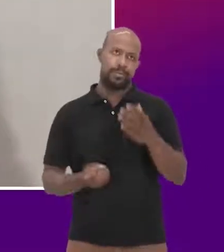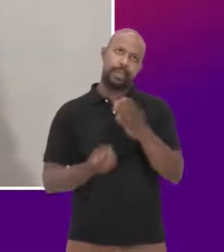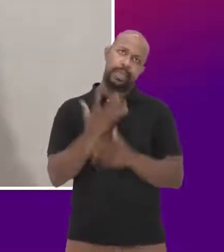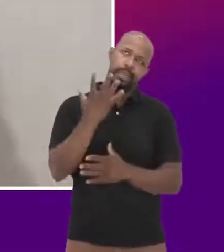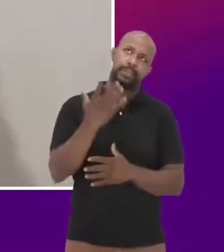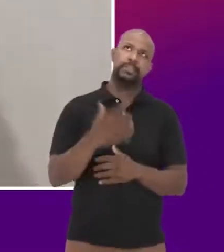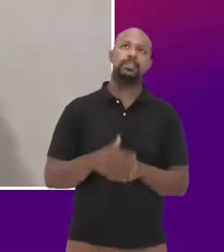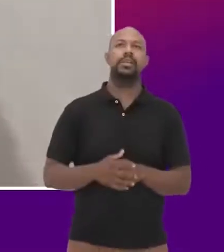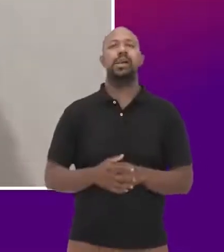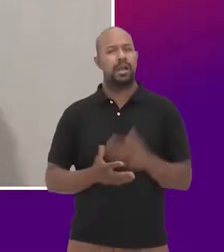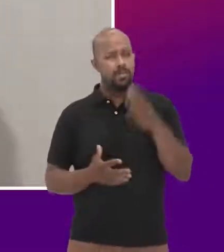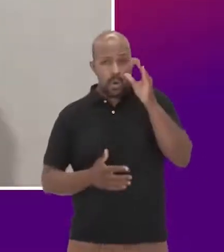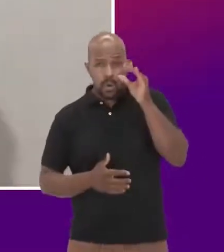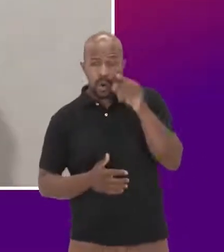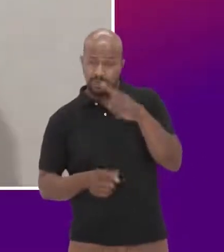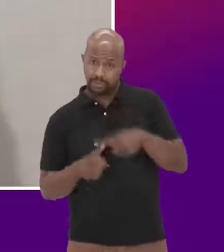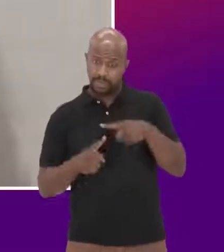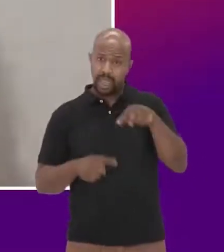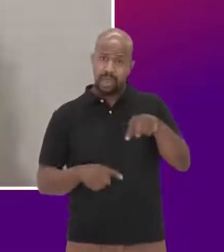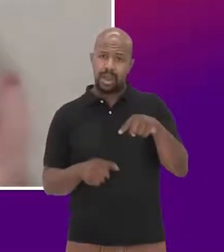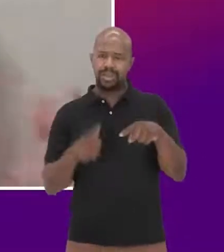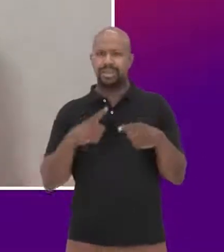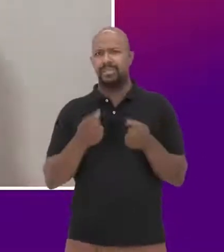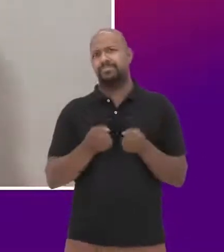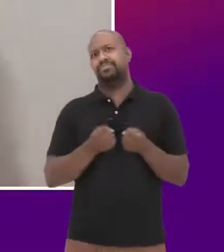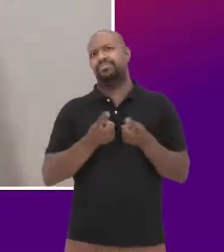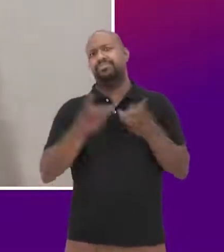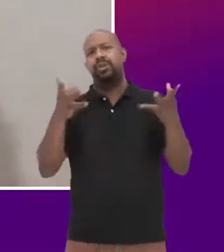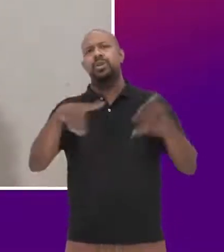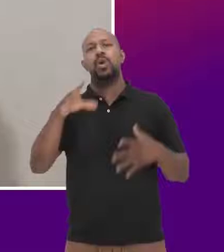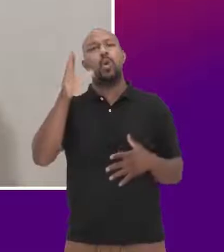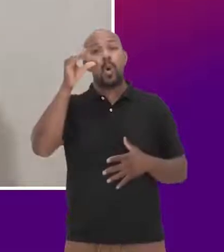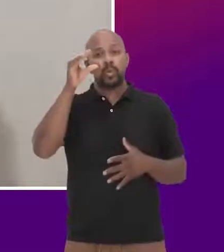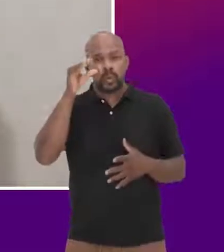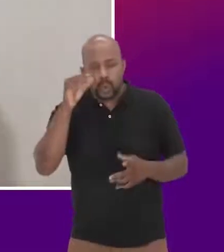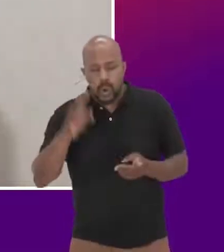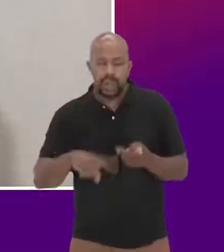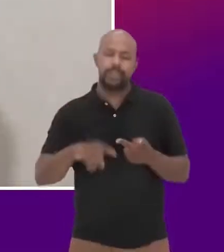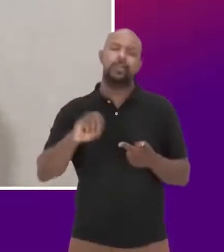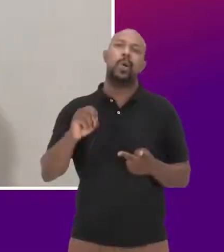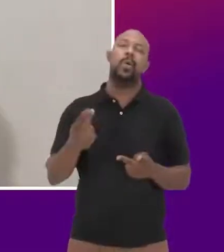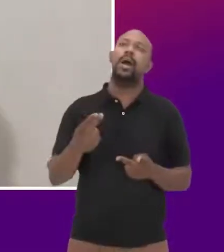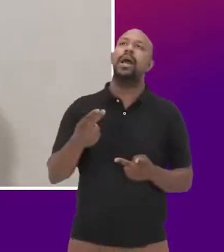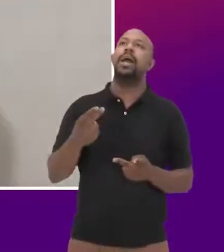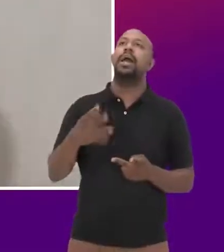cria-se, é muito curioso, porque agora existe uma série de consultores, ou da área